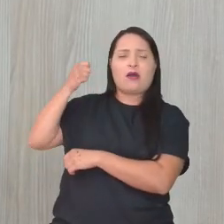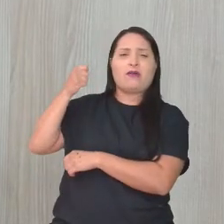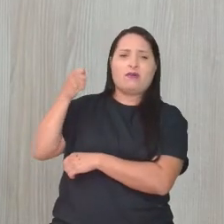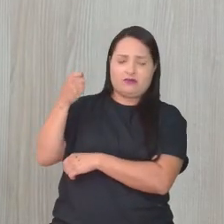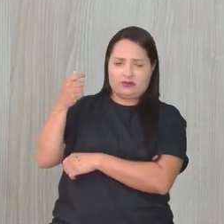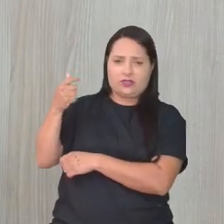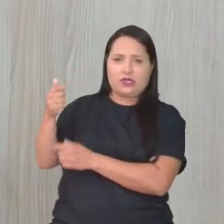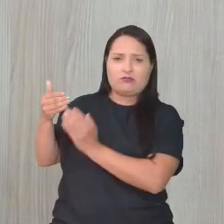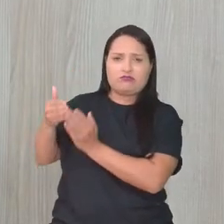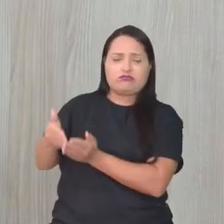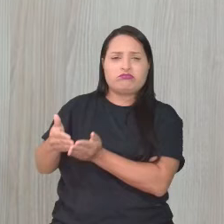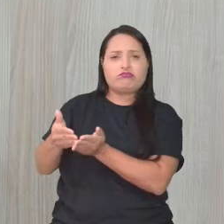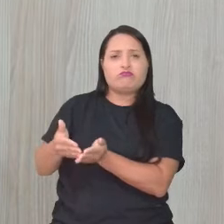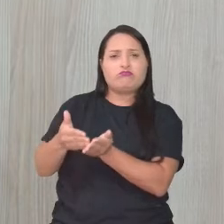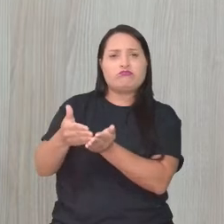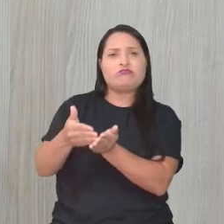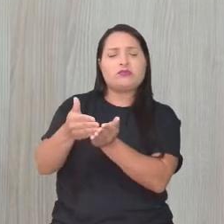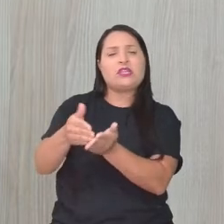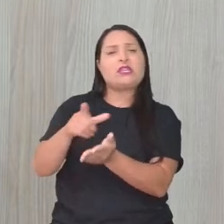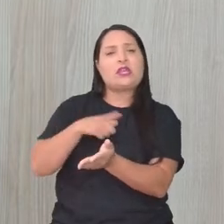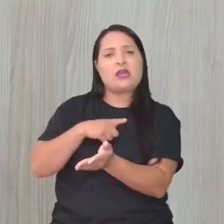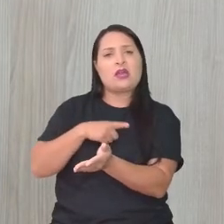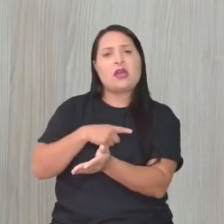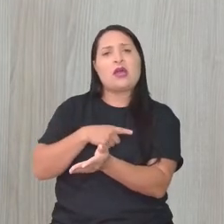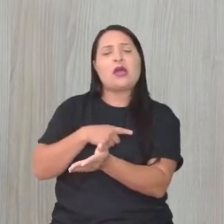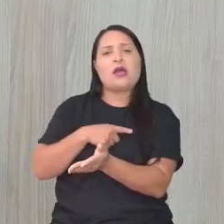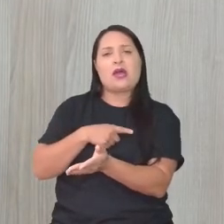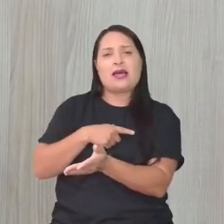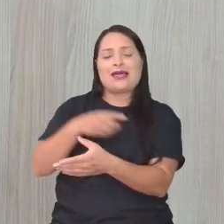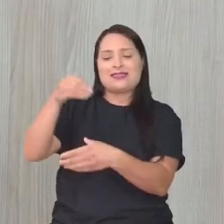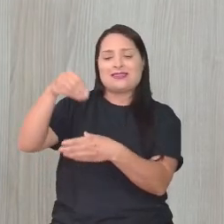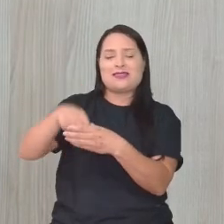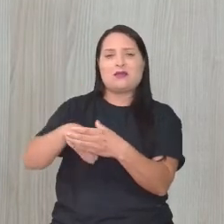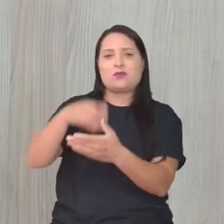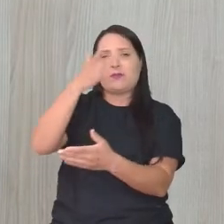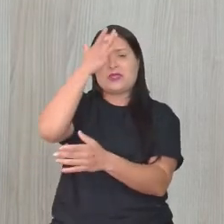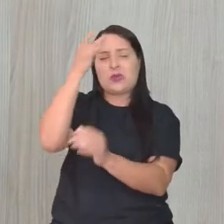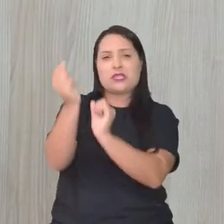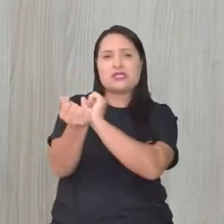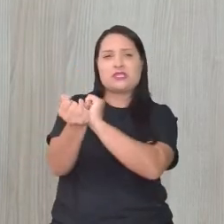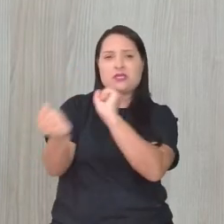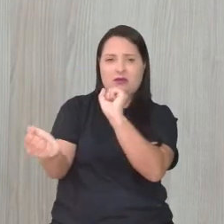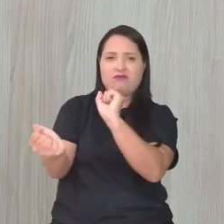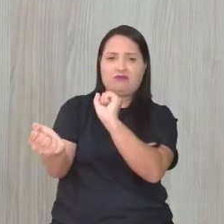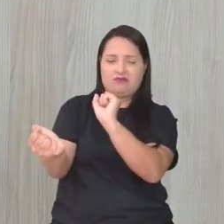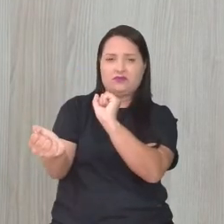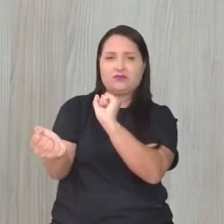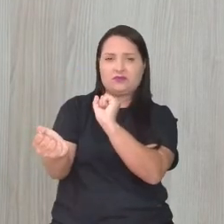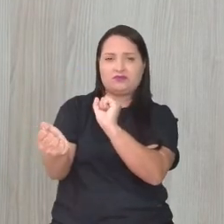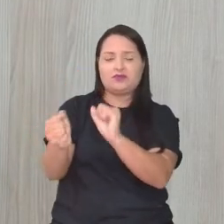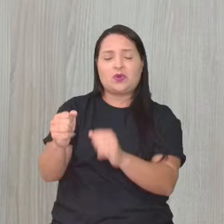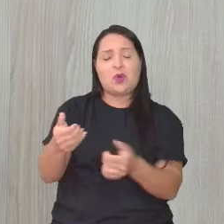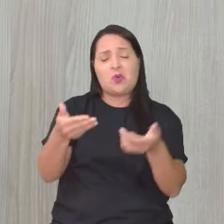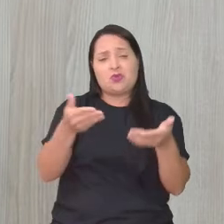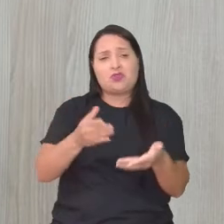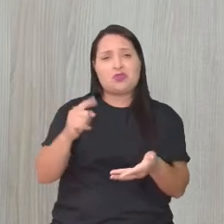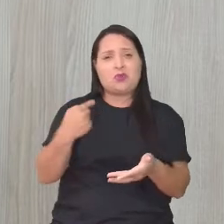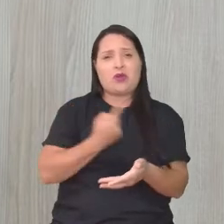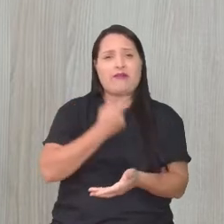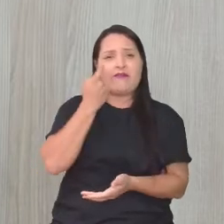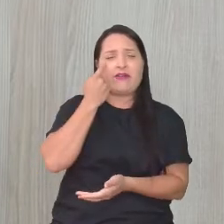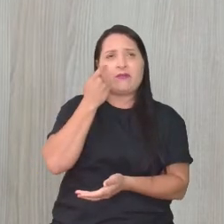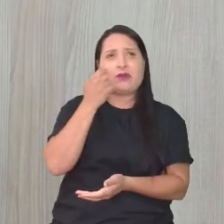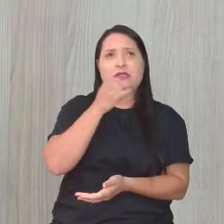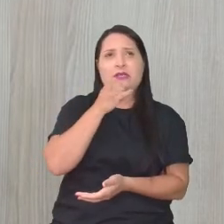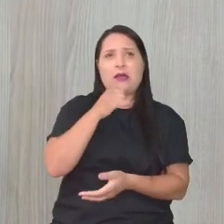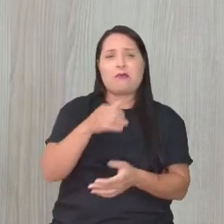navios próprios para transporte de escravos. Veja só. Então, como hoje a gente vê, por exemplo, nas estradas, aqueles caminhões